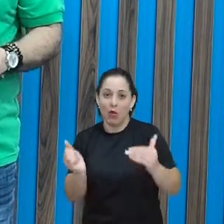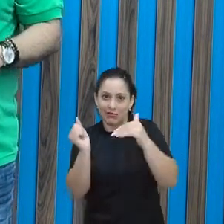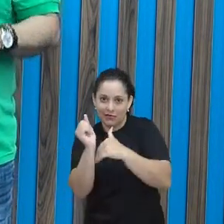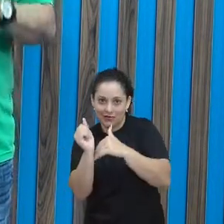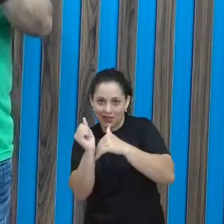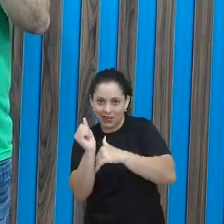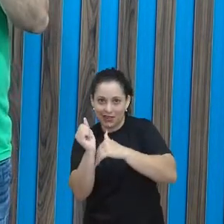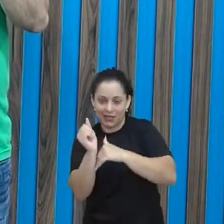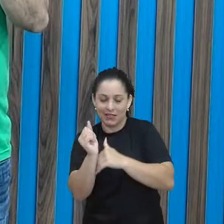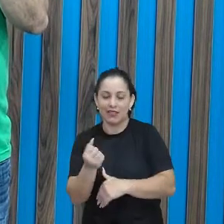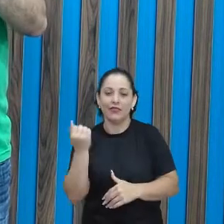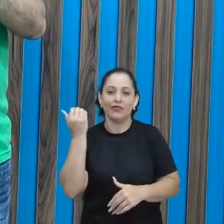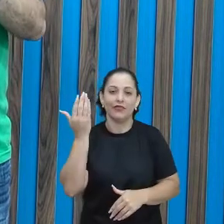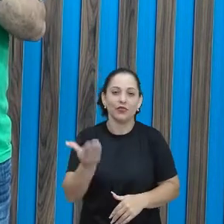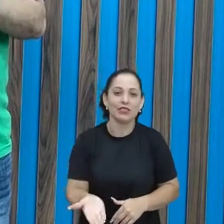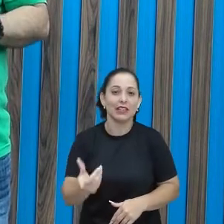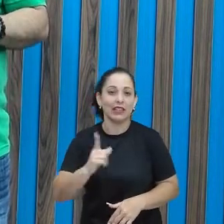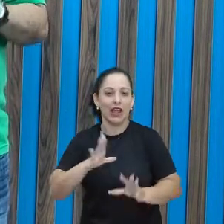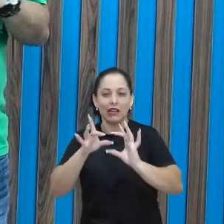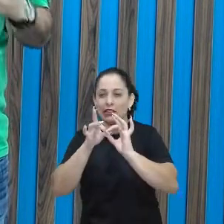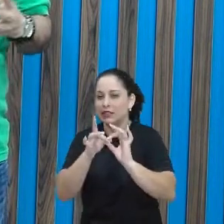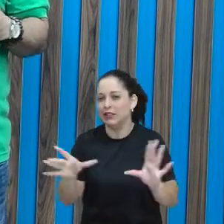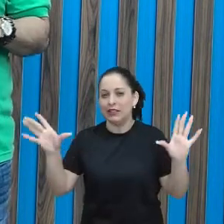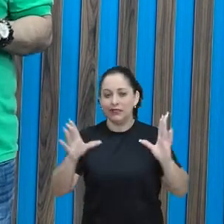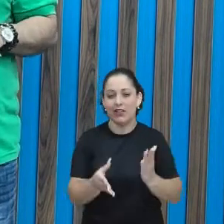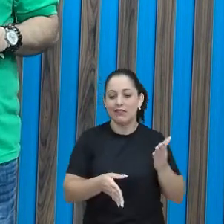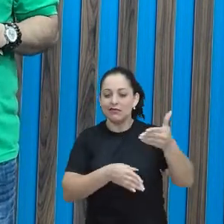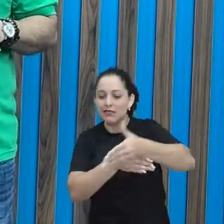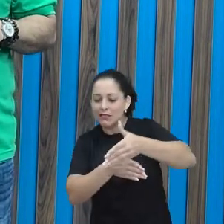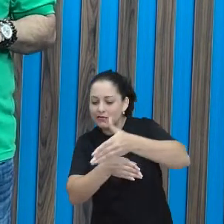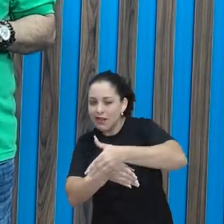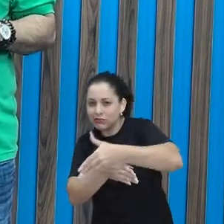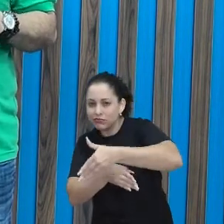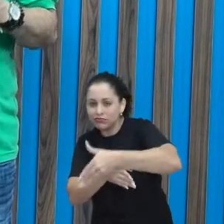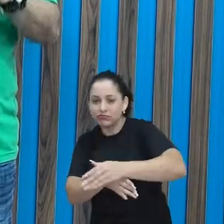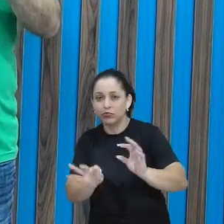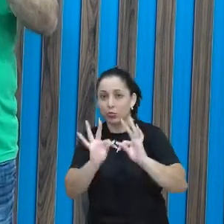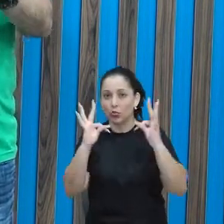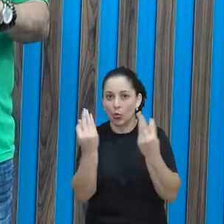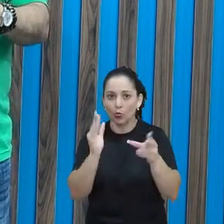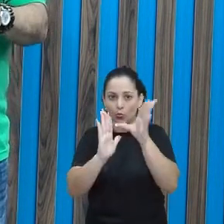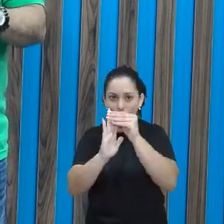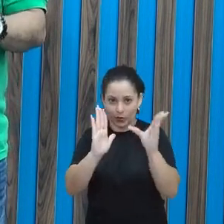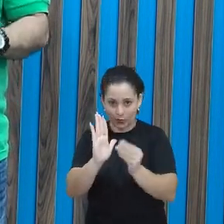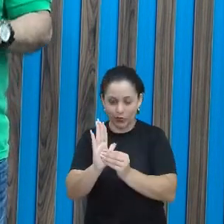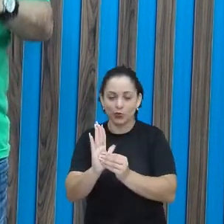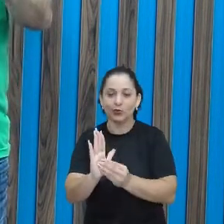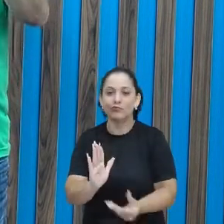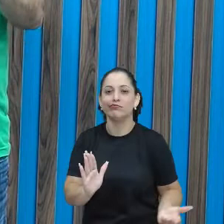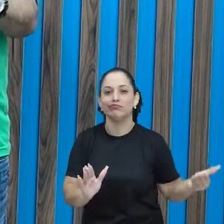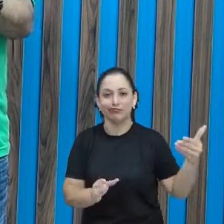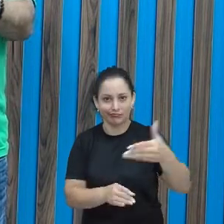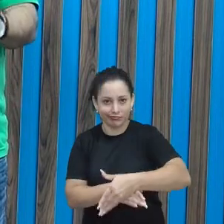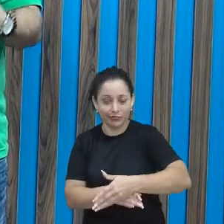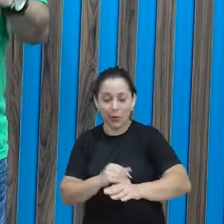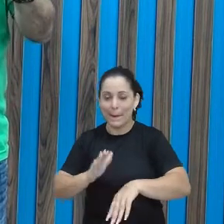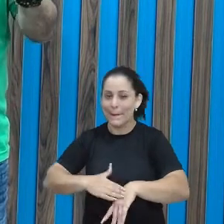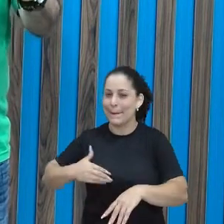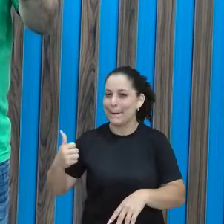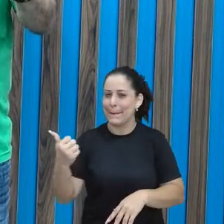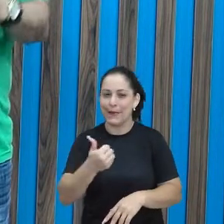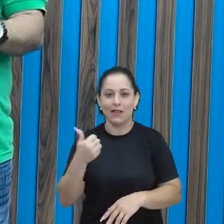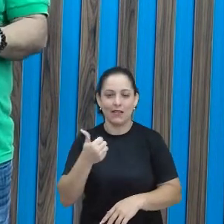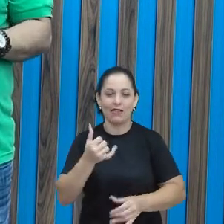senha. Aí você vai ter acesso a todas as aulas do Educa Recife pelo aplicativo e o melhor, com a